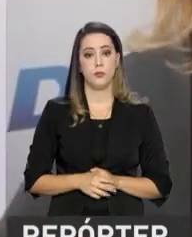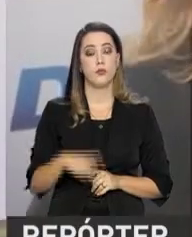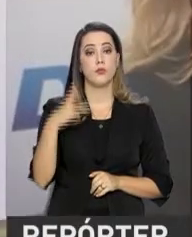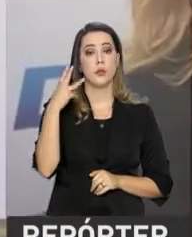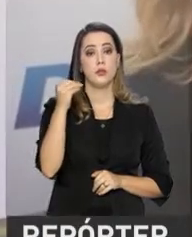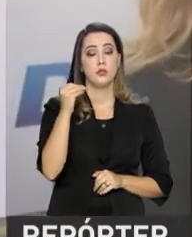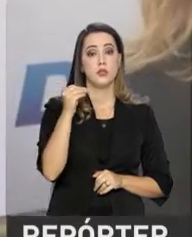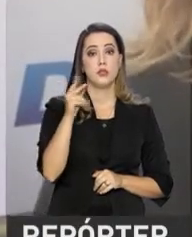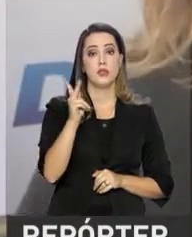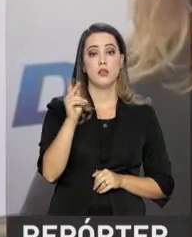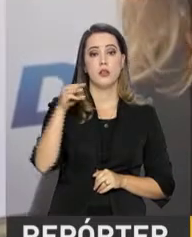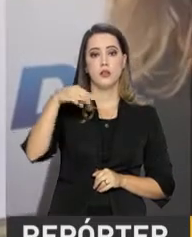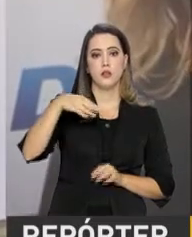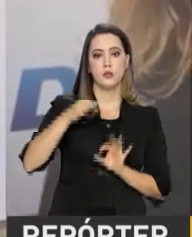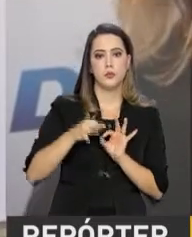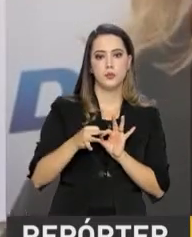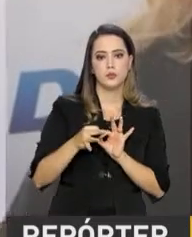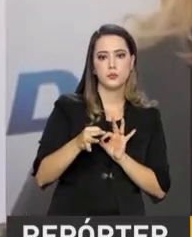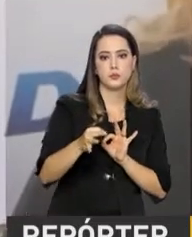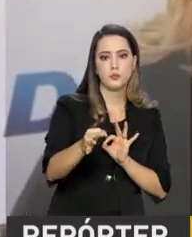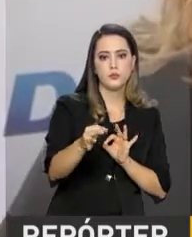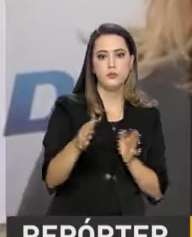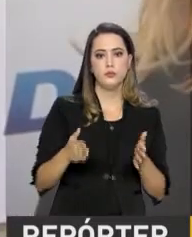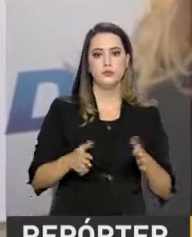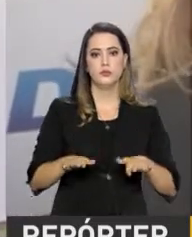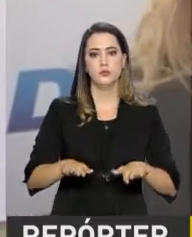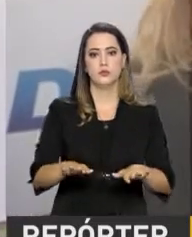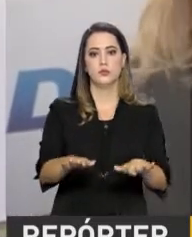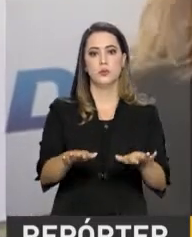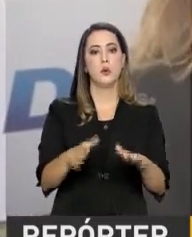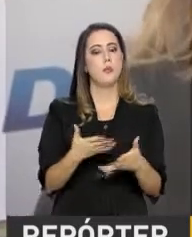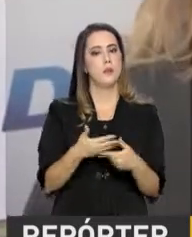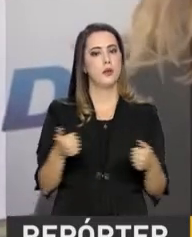Quilômetros de pista nova que vai interligar Maceió